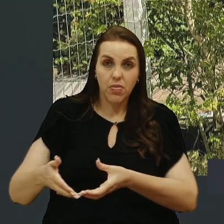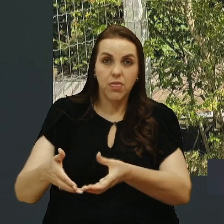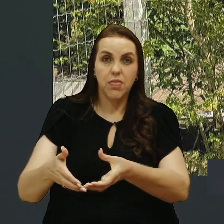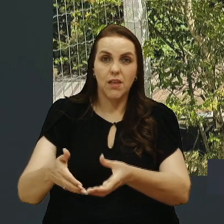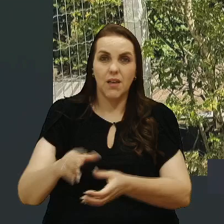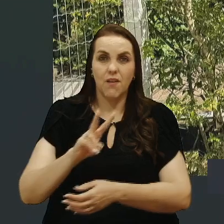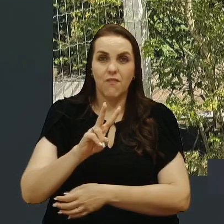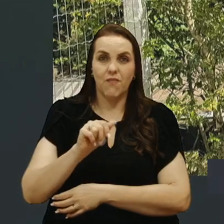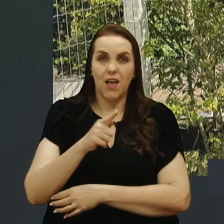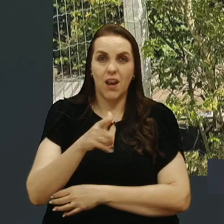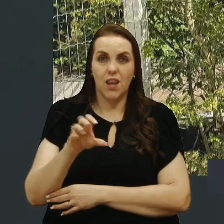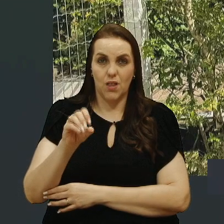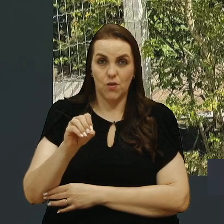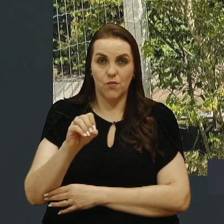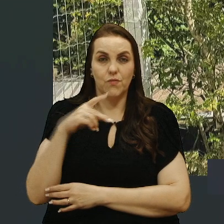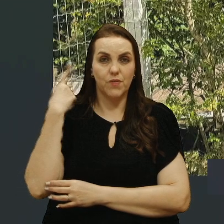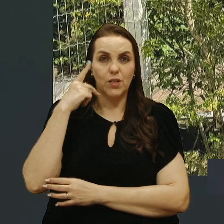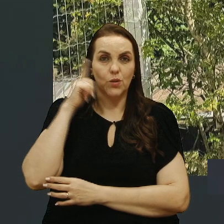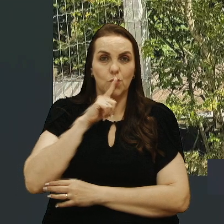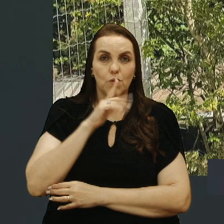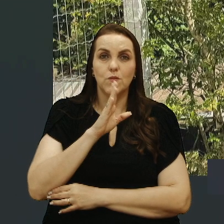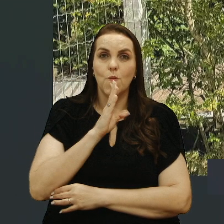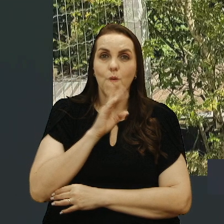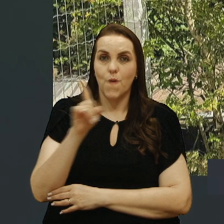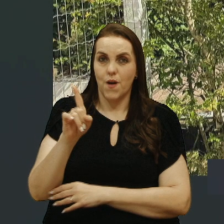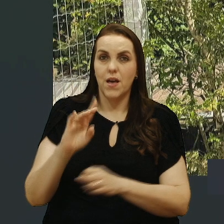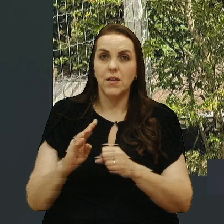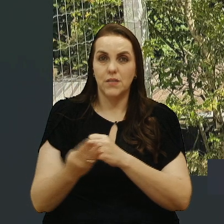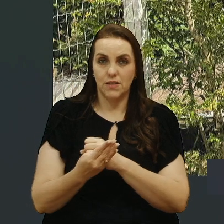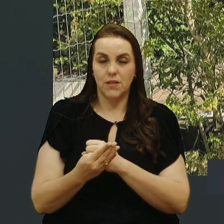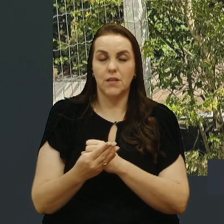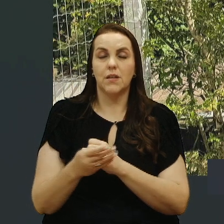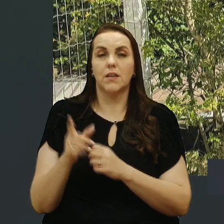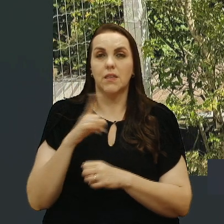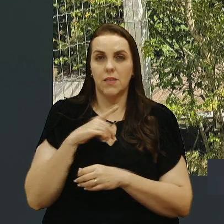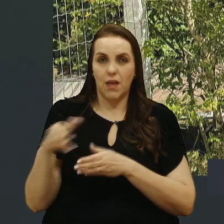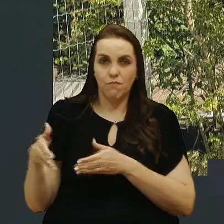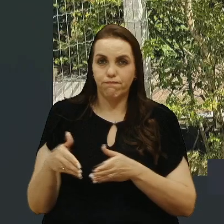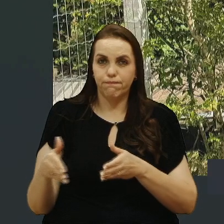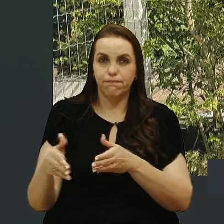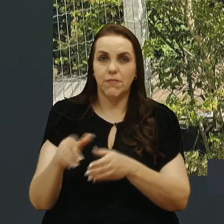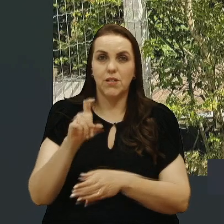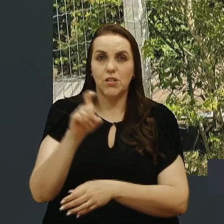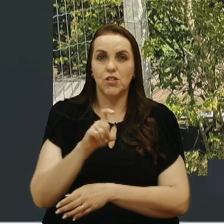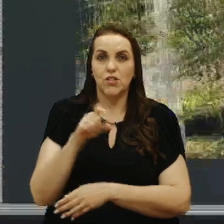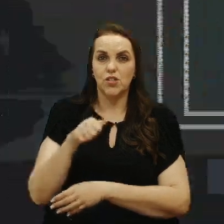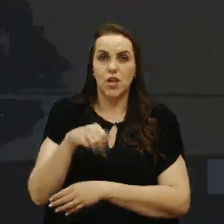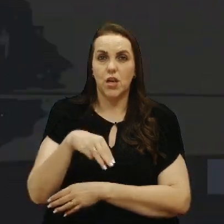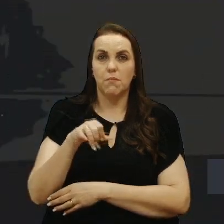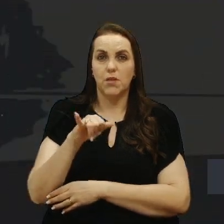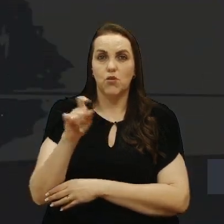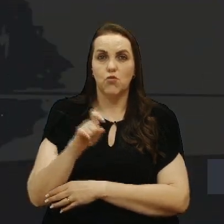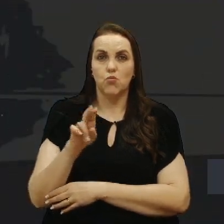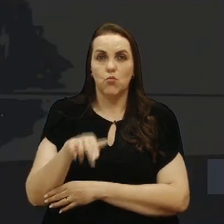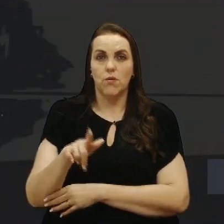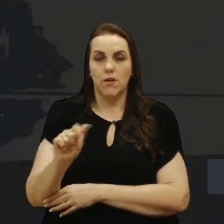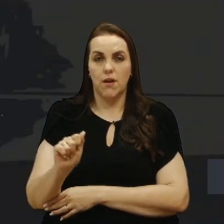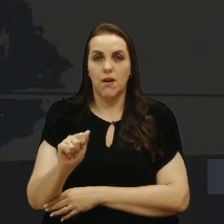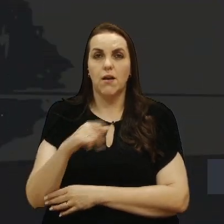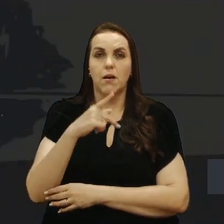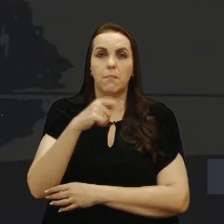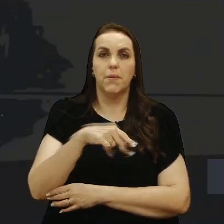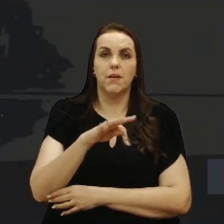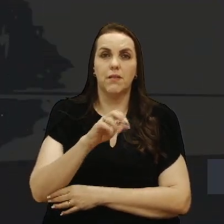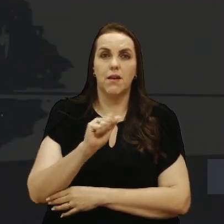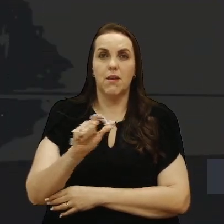senhor conhece os bairros, o senhor sabe onde é que é o Beco do Chamichungo, o Pantanal? Tem muitos que não sabem, né, vereador? Mas assim, ó, o senhor